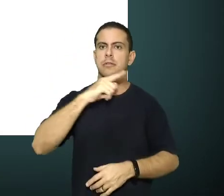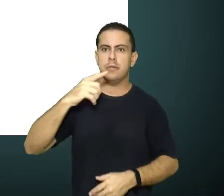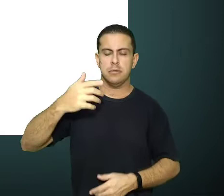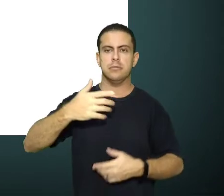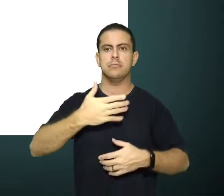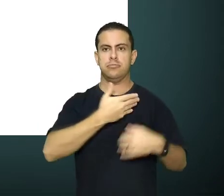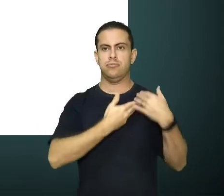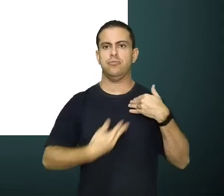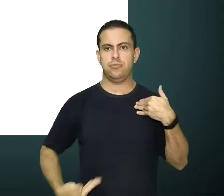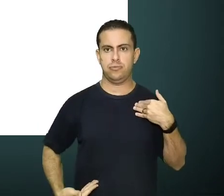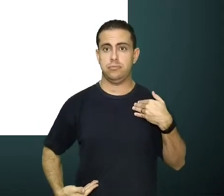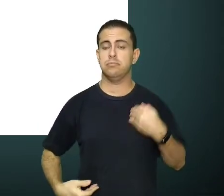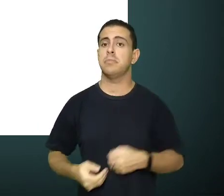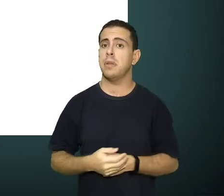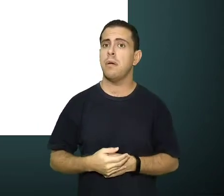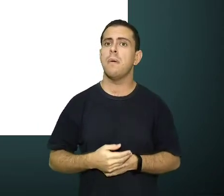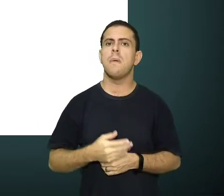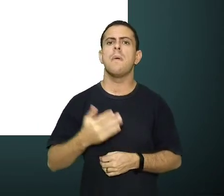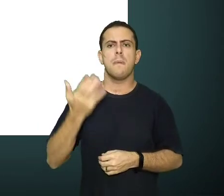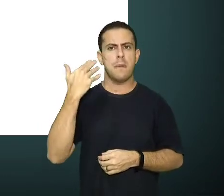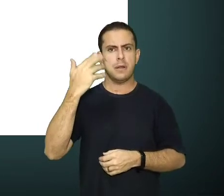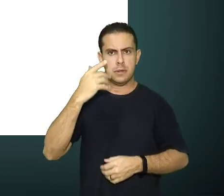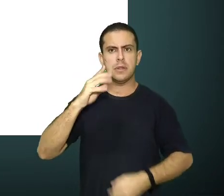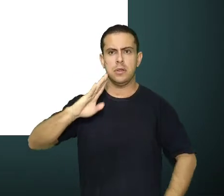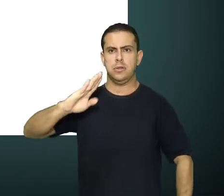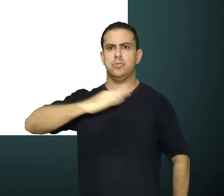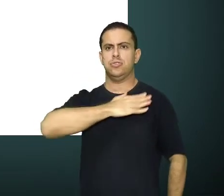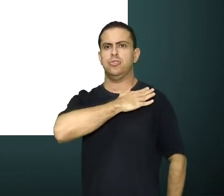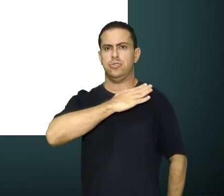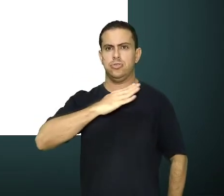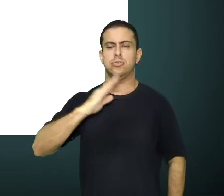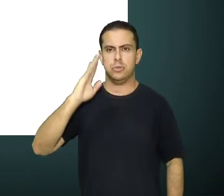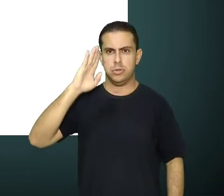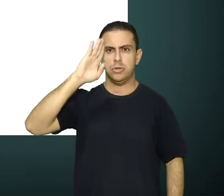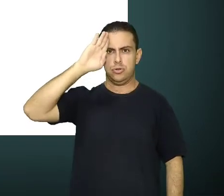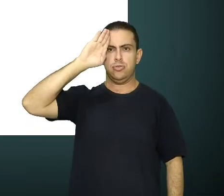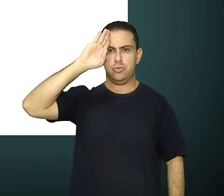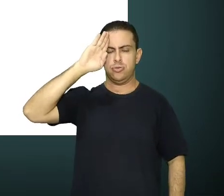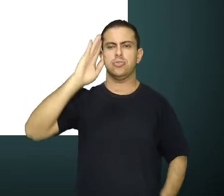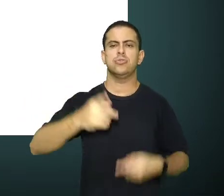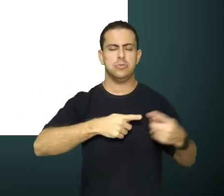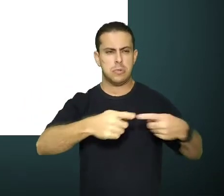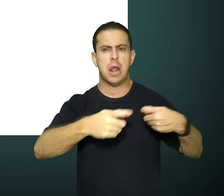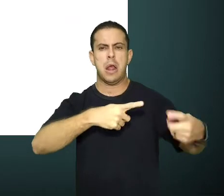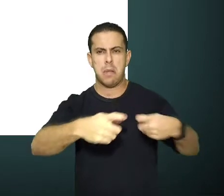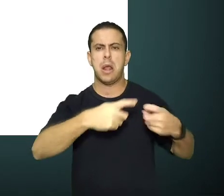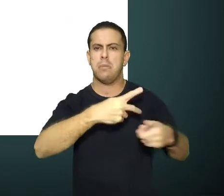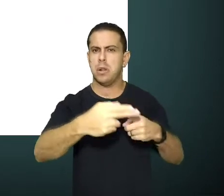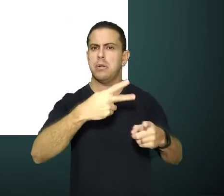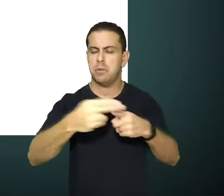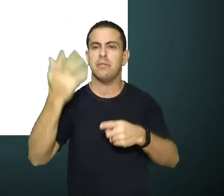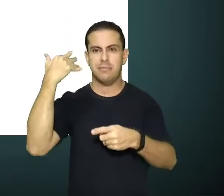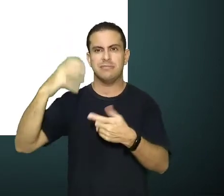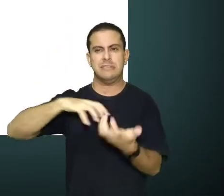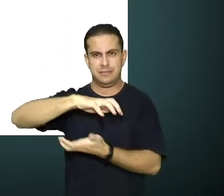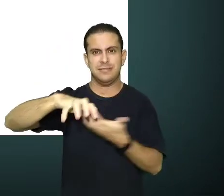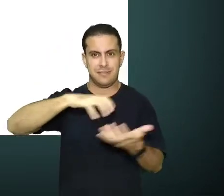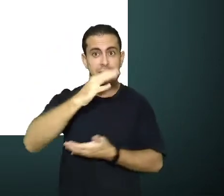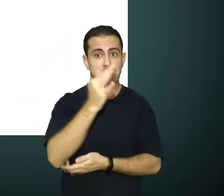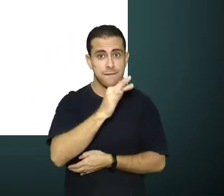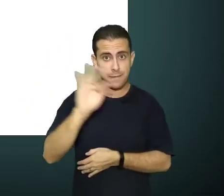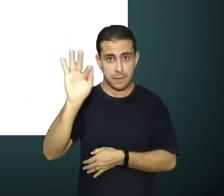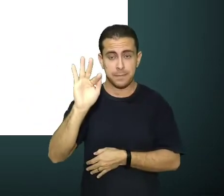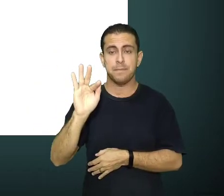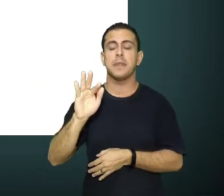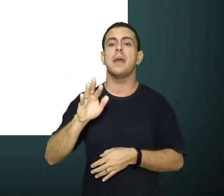governo. Basicamente, ele já vinha se destacando muito como general durante as batalhas que ocorreram na